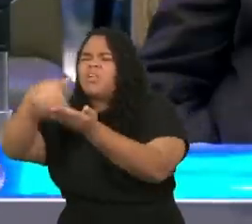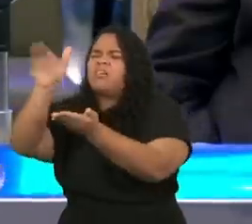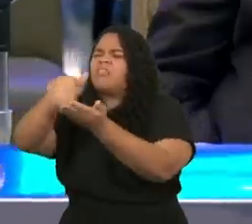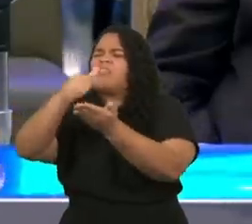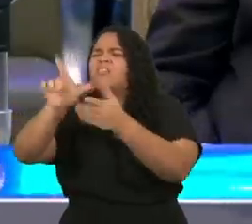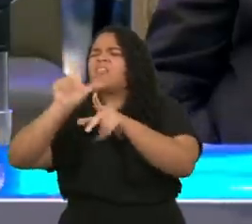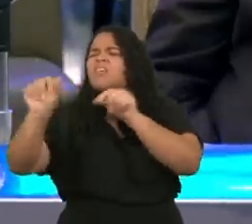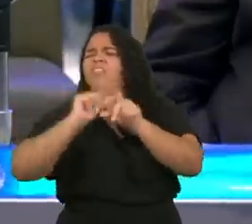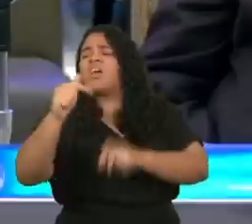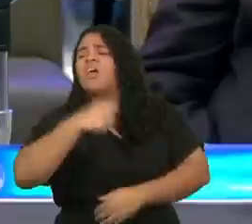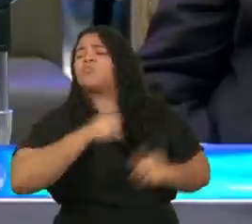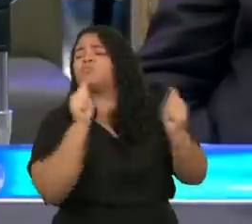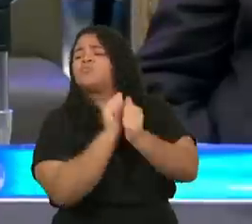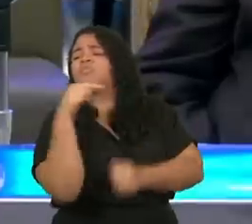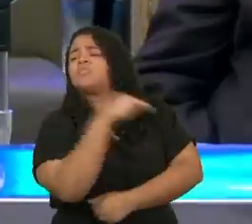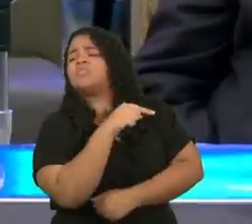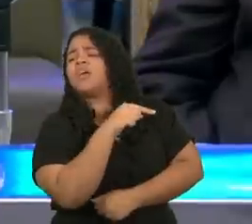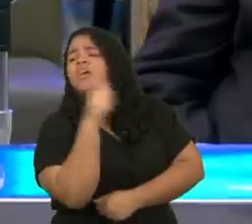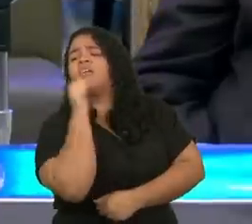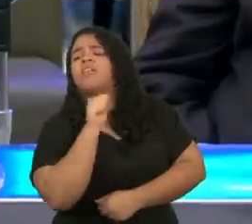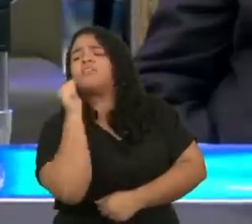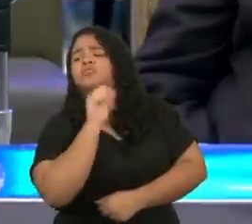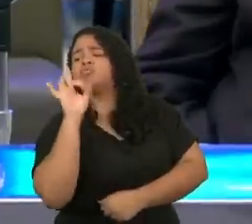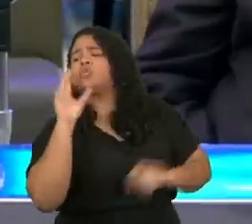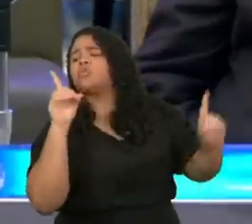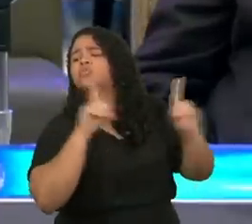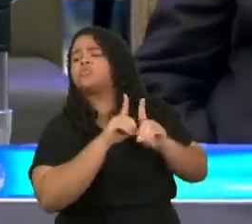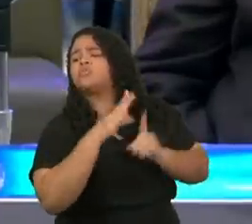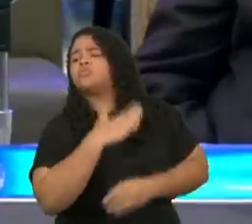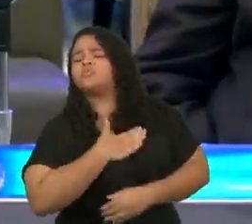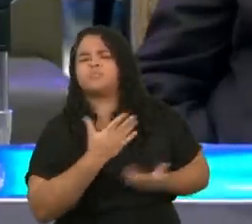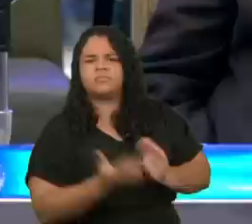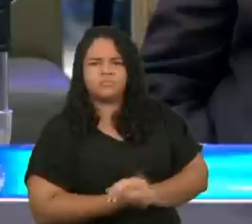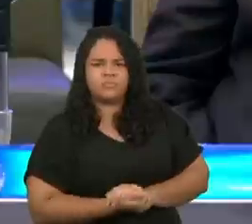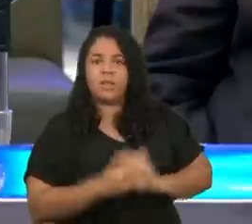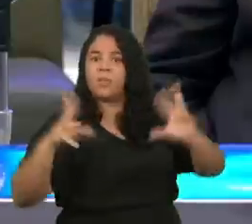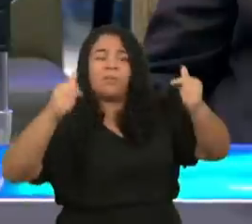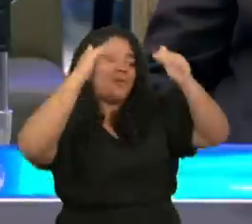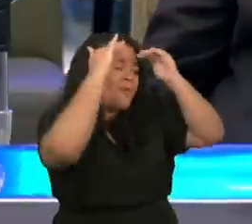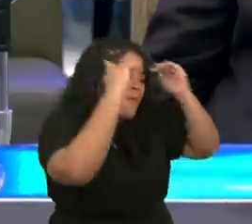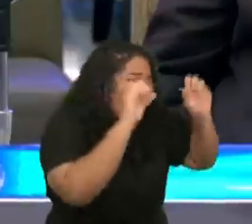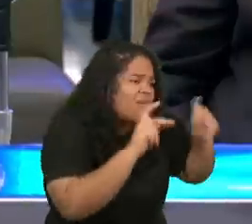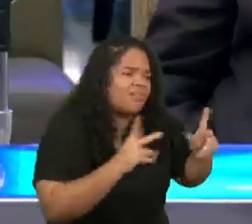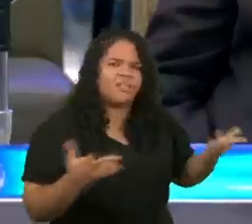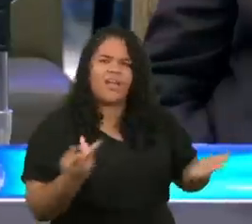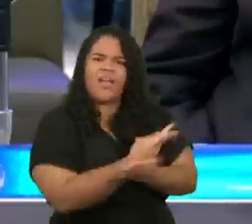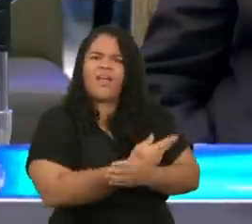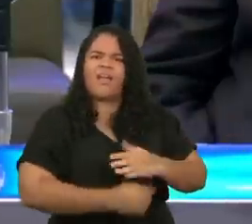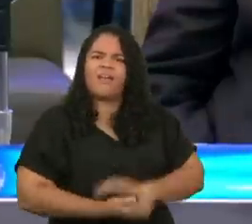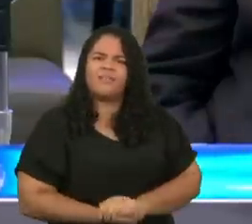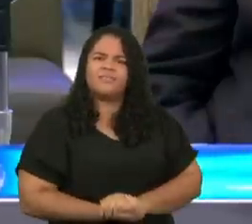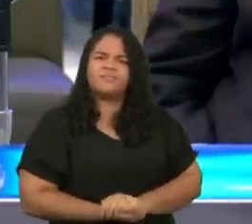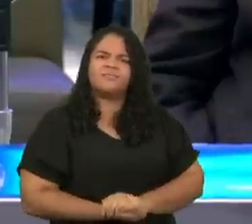e disse o Versículo 10 então diz a mim não atamar traz minha comida à Câmara e comerei da tua mão e